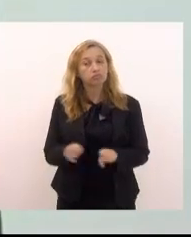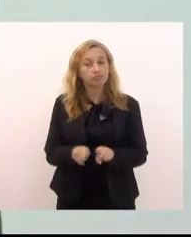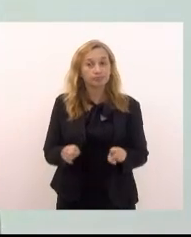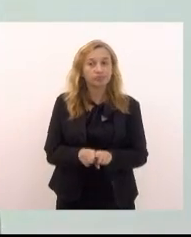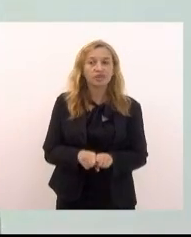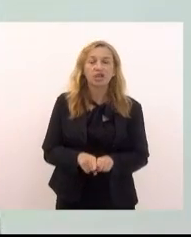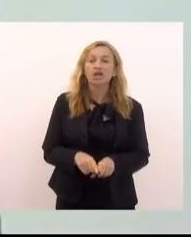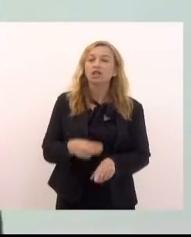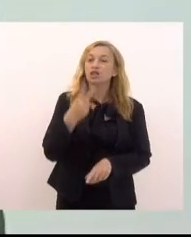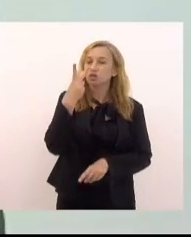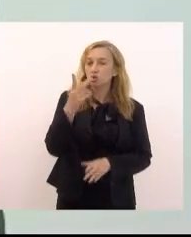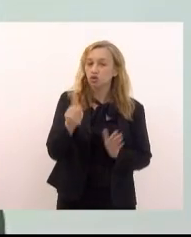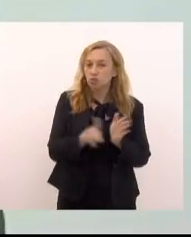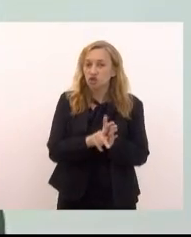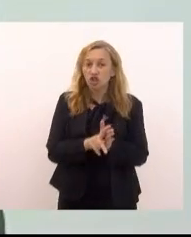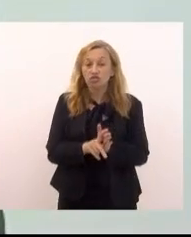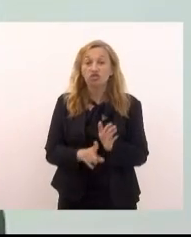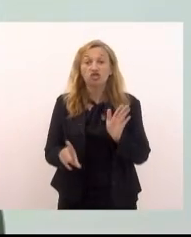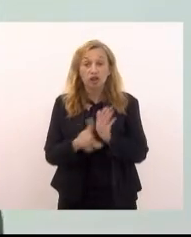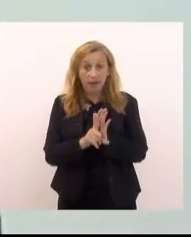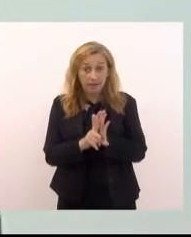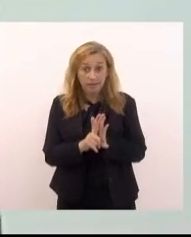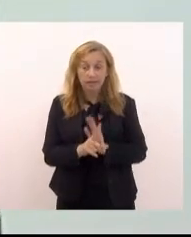Tem 2 projetos de leis